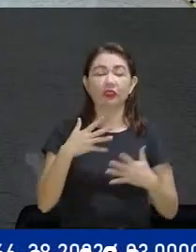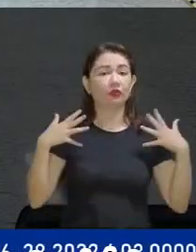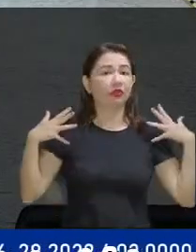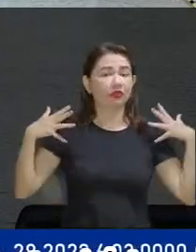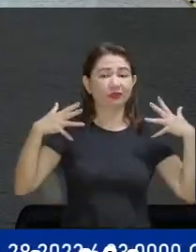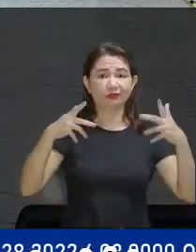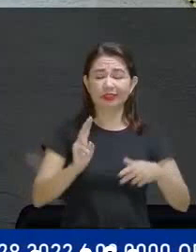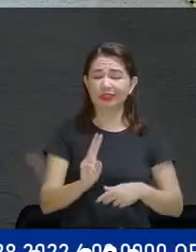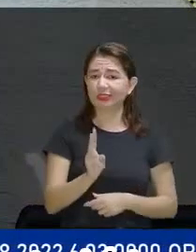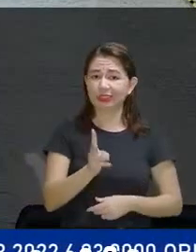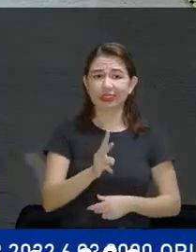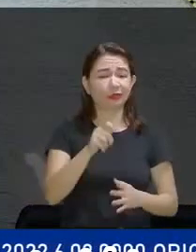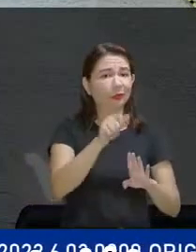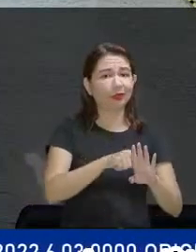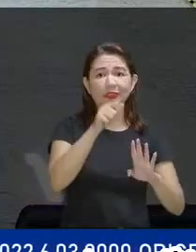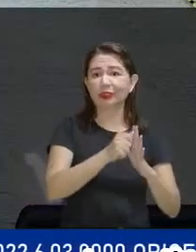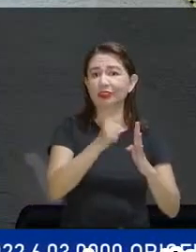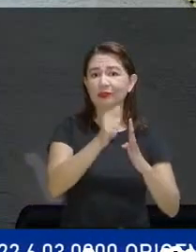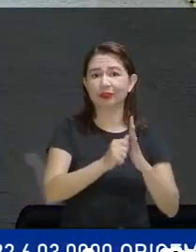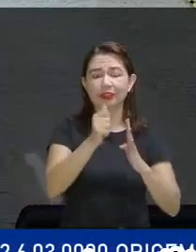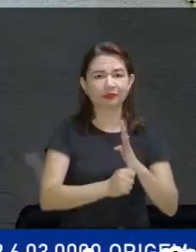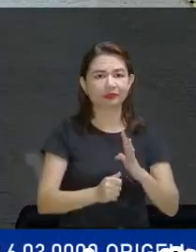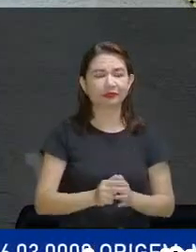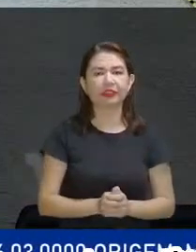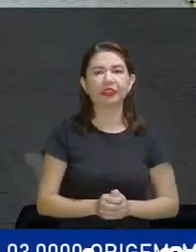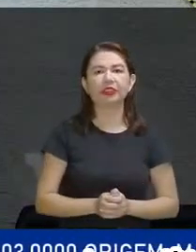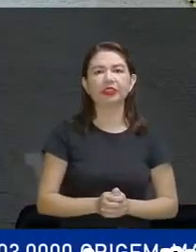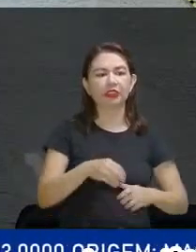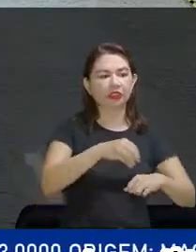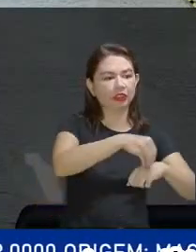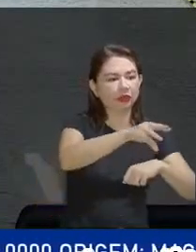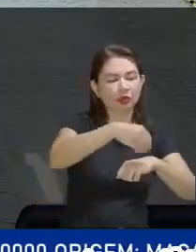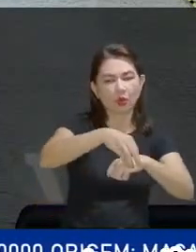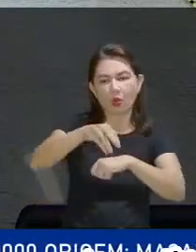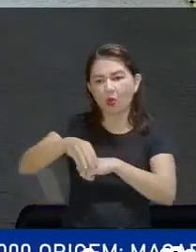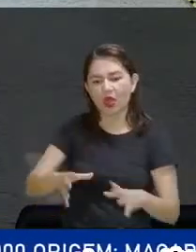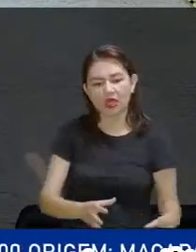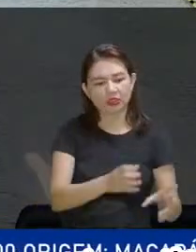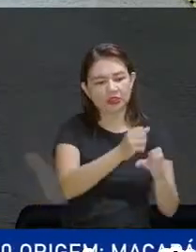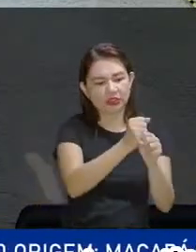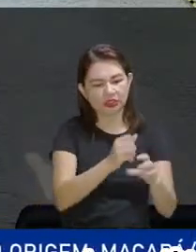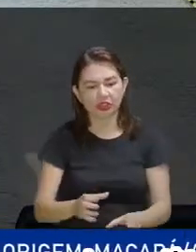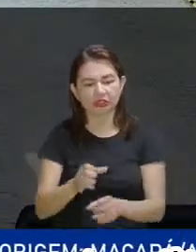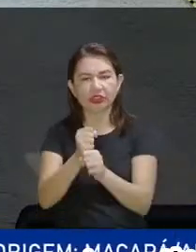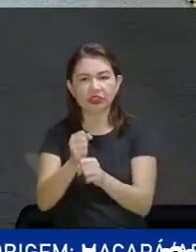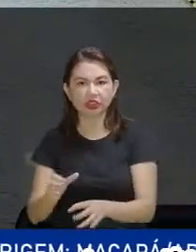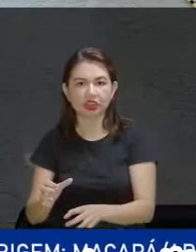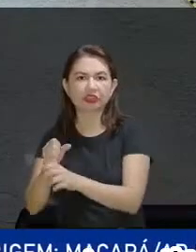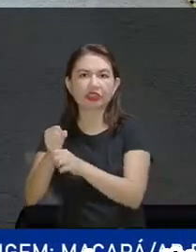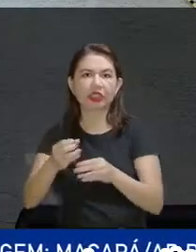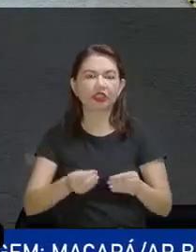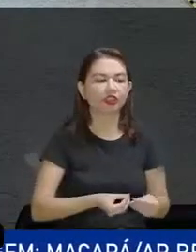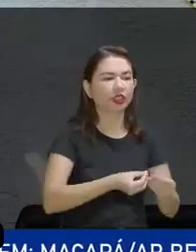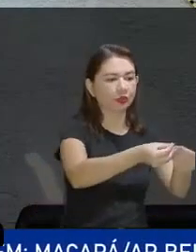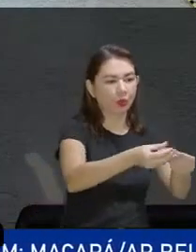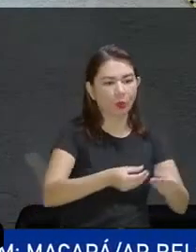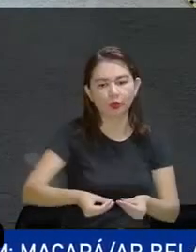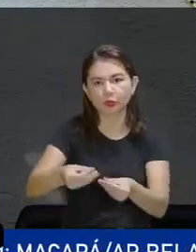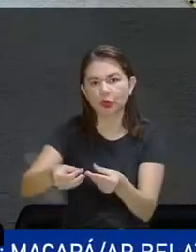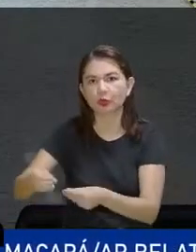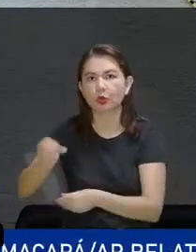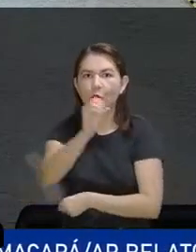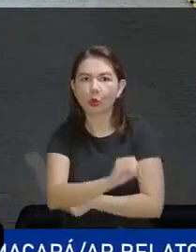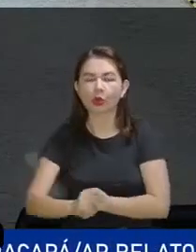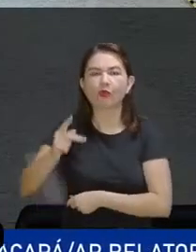os meses a ONG faz doação de cestas básicas em Oiapoque e que as cestas não tinham qualquer relação com a campanha política e